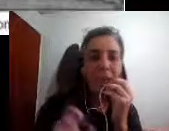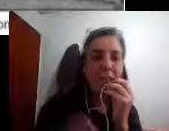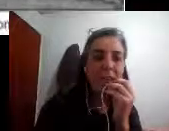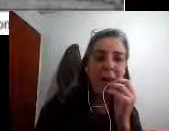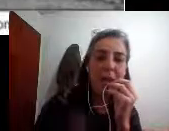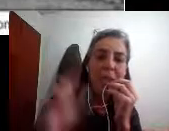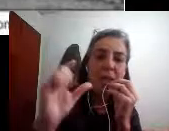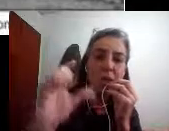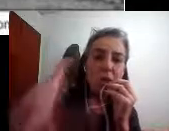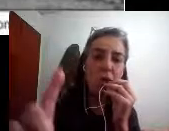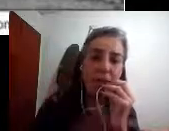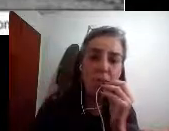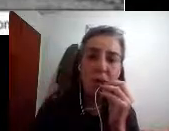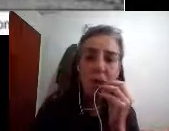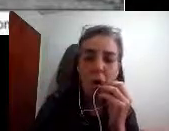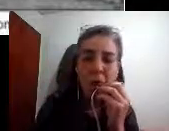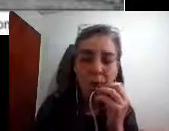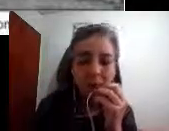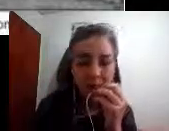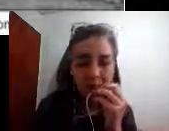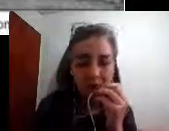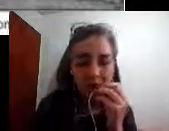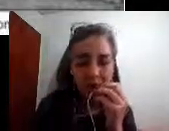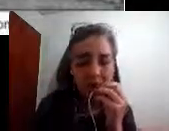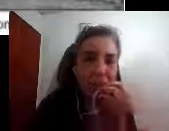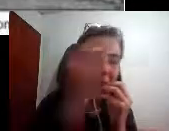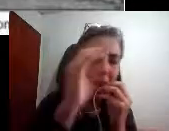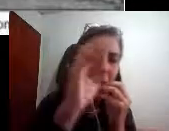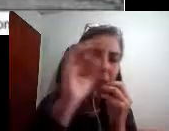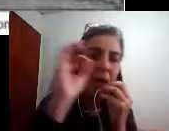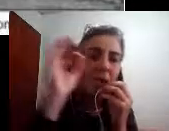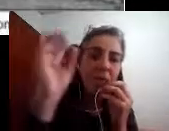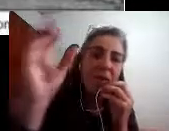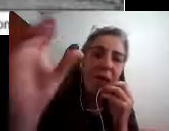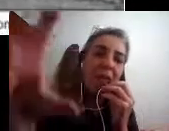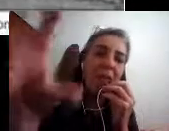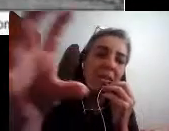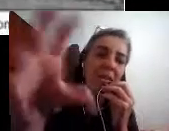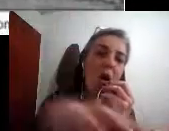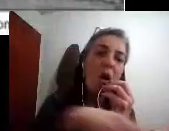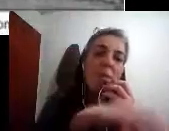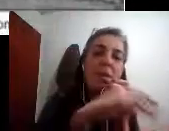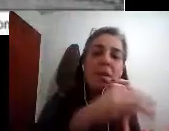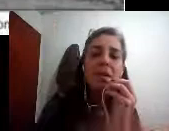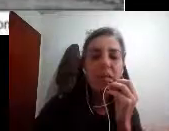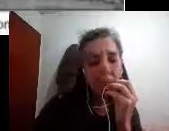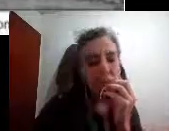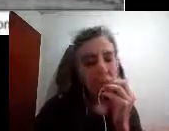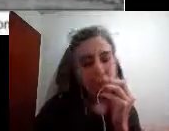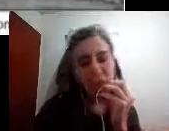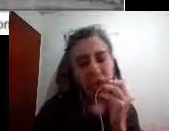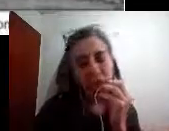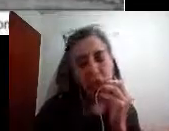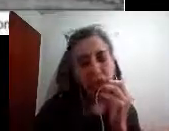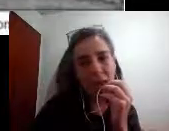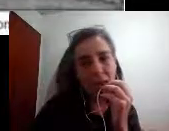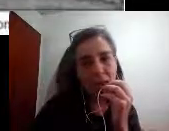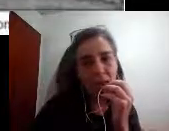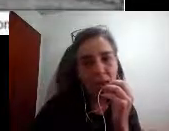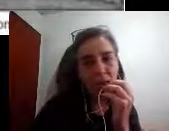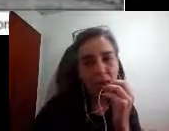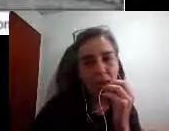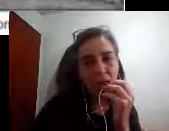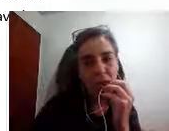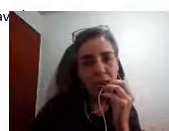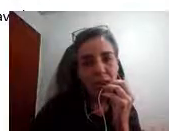Para finalizar, eu coloquei uma obra dessa época. Você vai analisar a obra e depois vai responder a